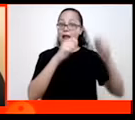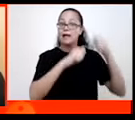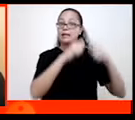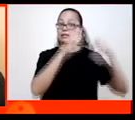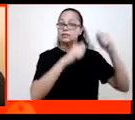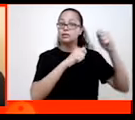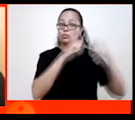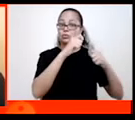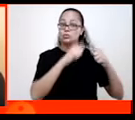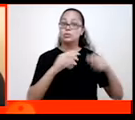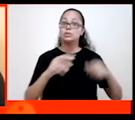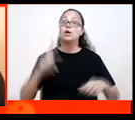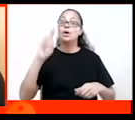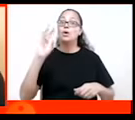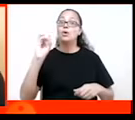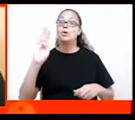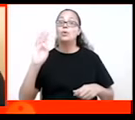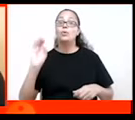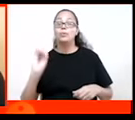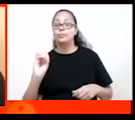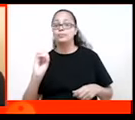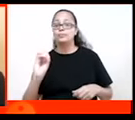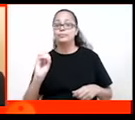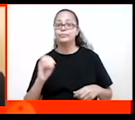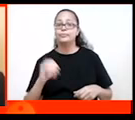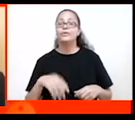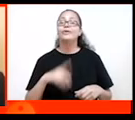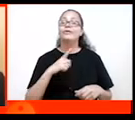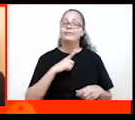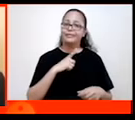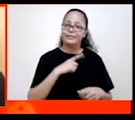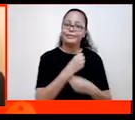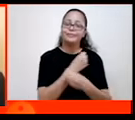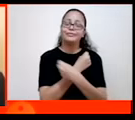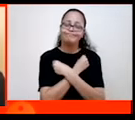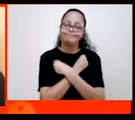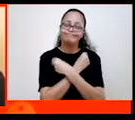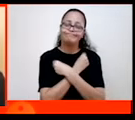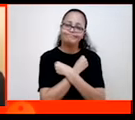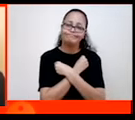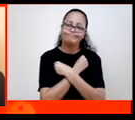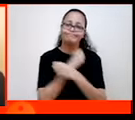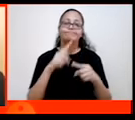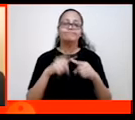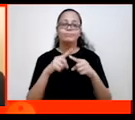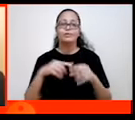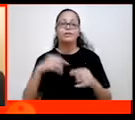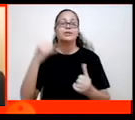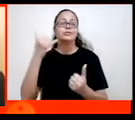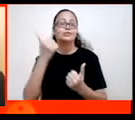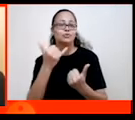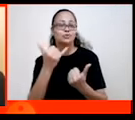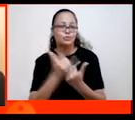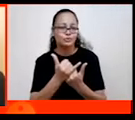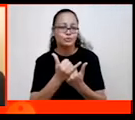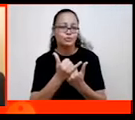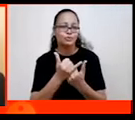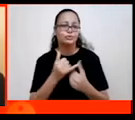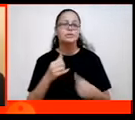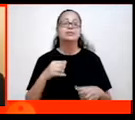Essa indústria, principalmente robotizada, né, trouxe o desemprego, porque aconteceu também a substituição da mão de obra